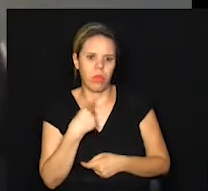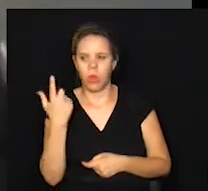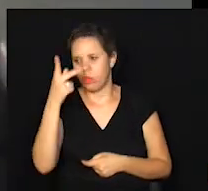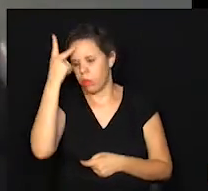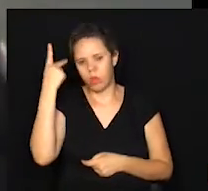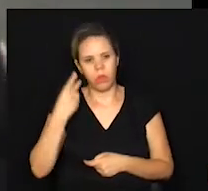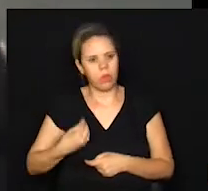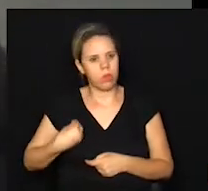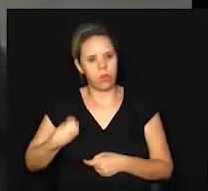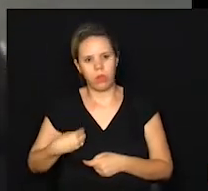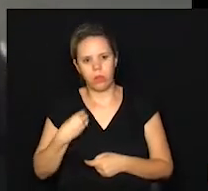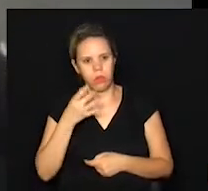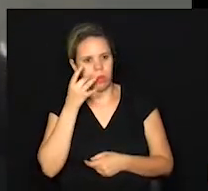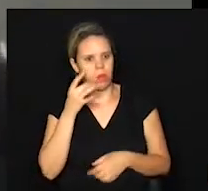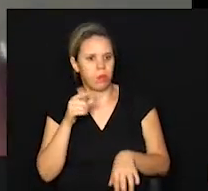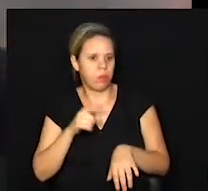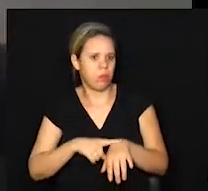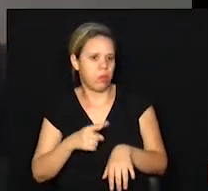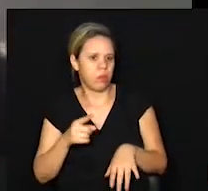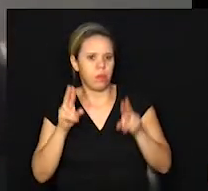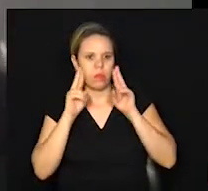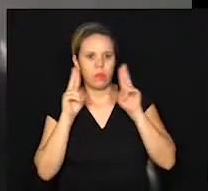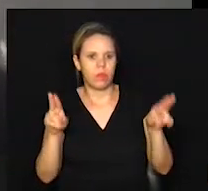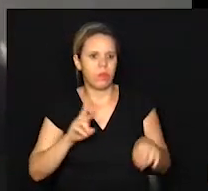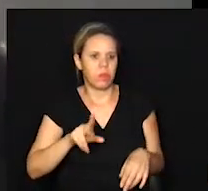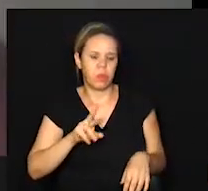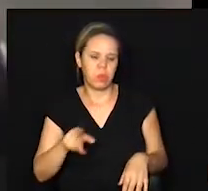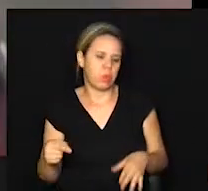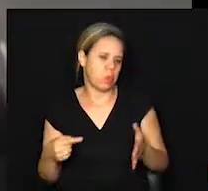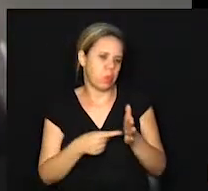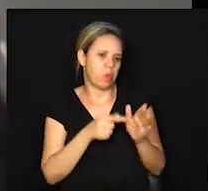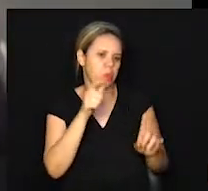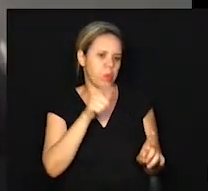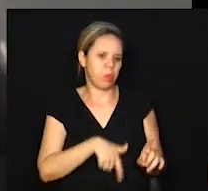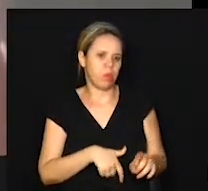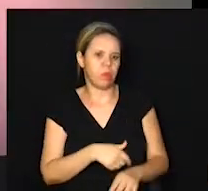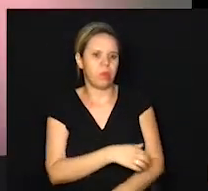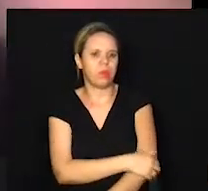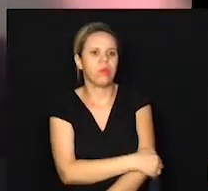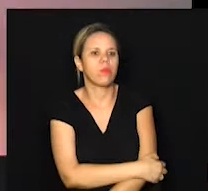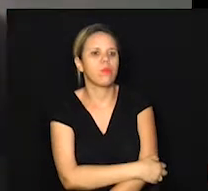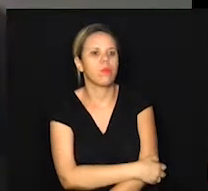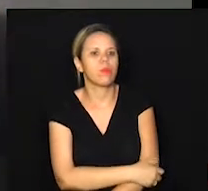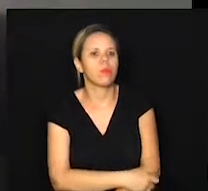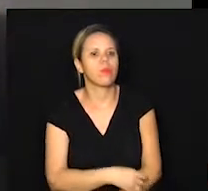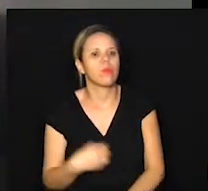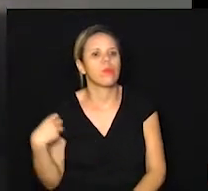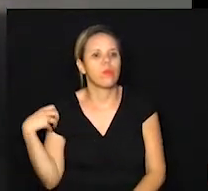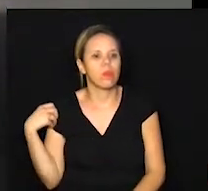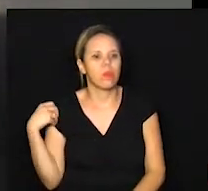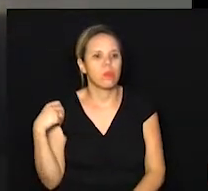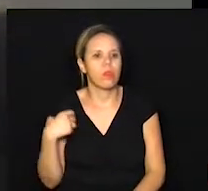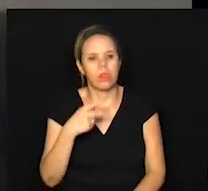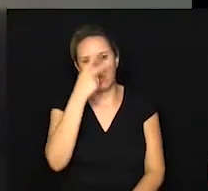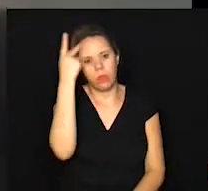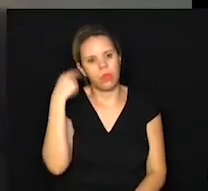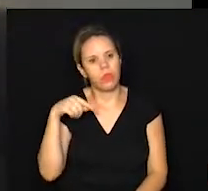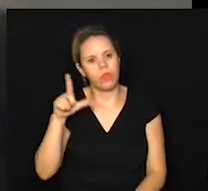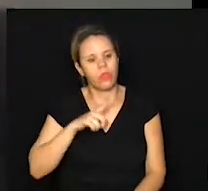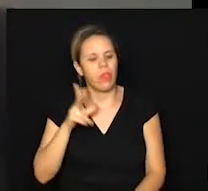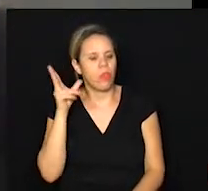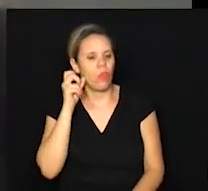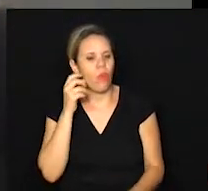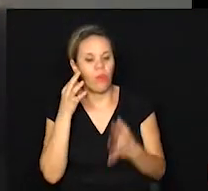naquele momento arrolados como testemunha, que não eram denunciados nem eram denunciantes, então que eles fossem ouvidos, além